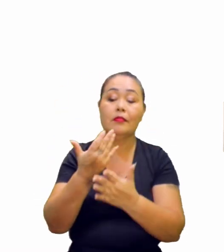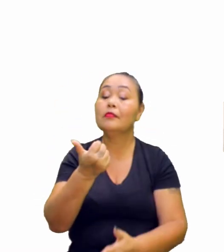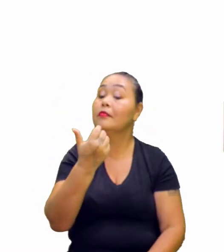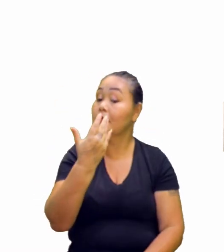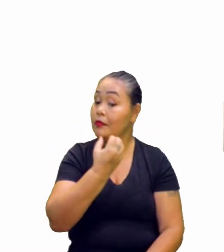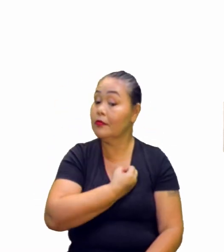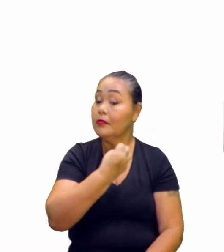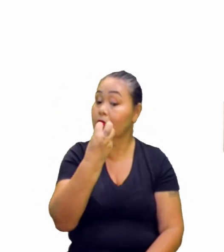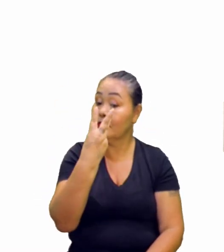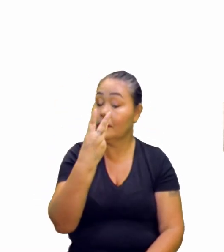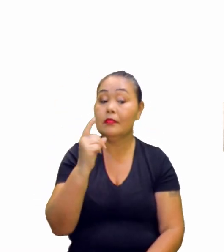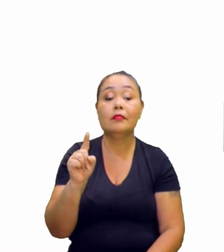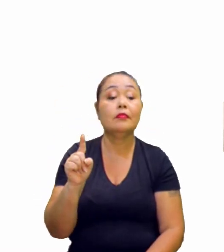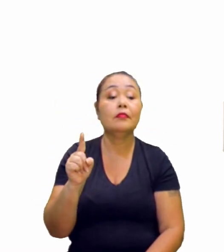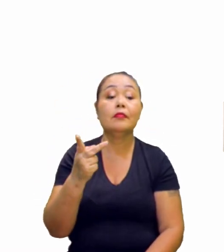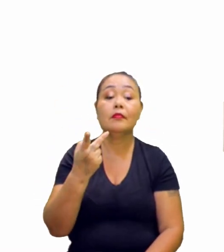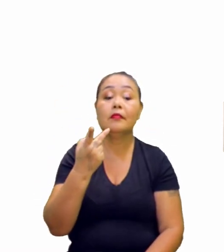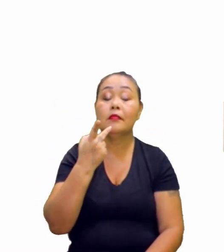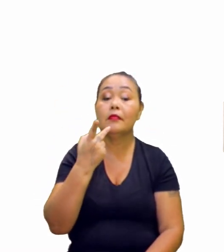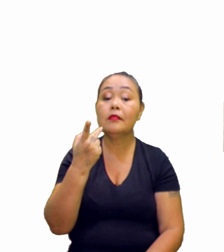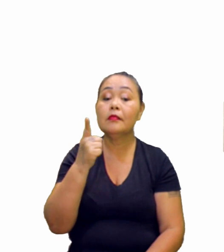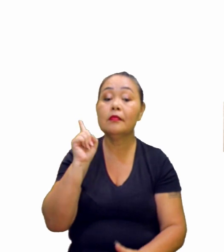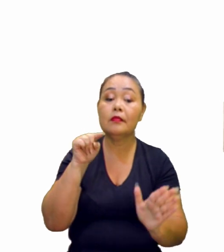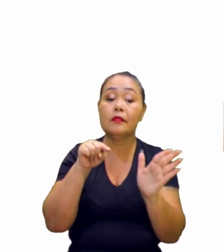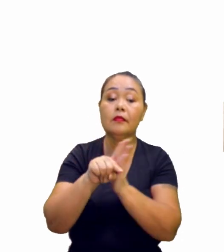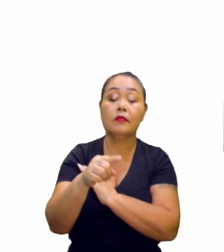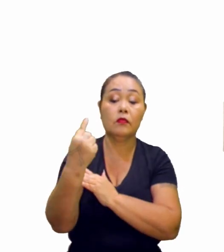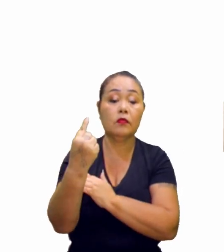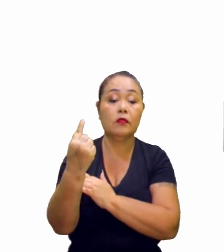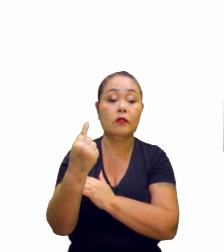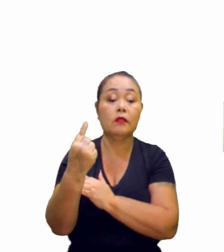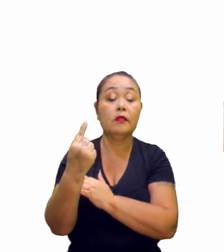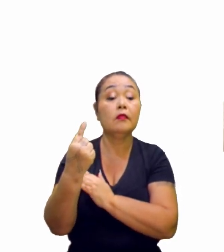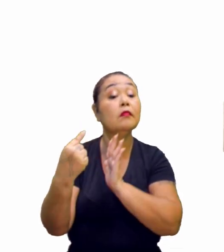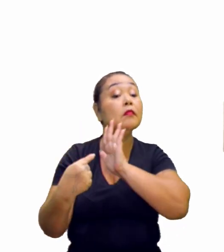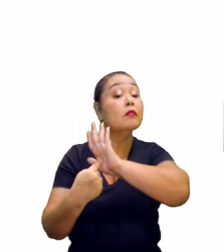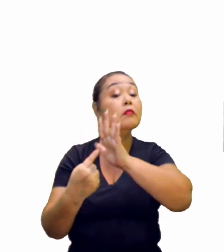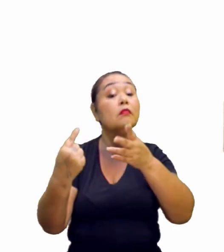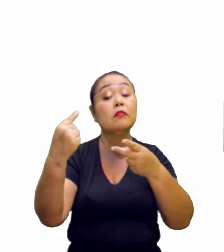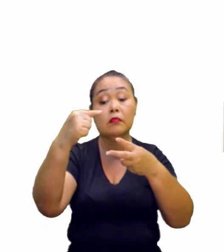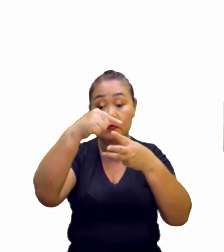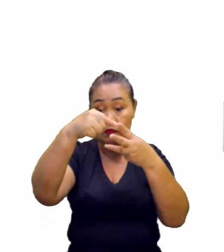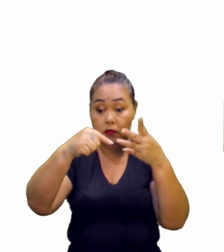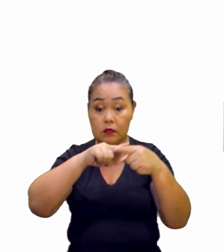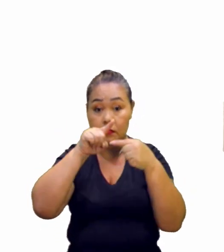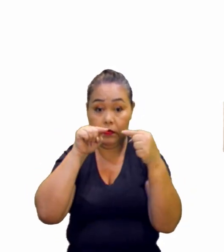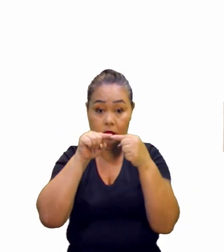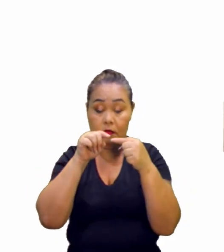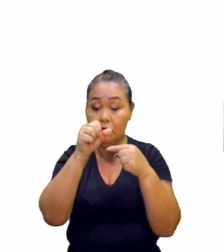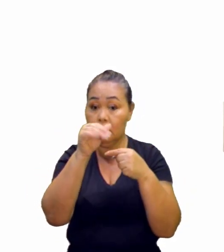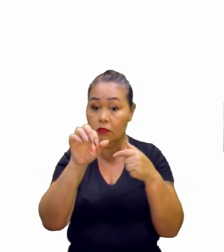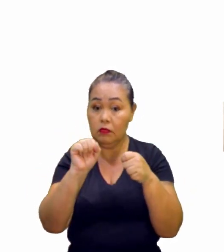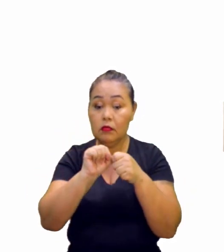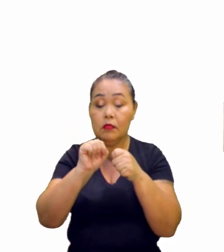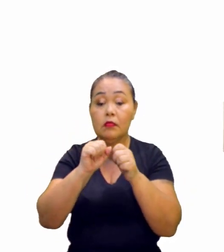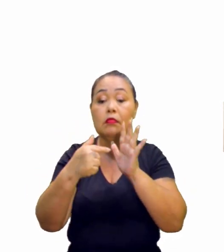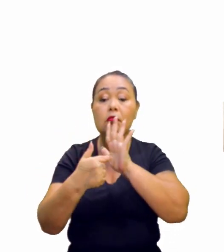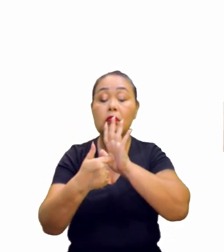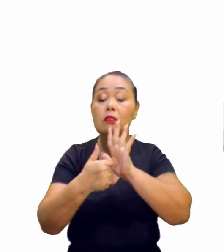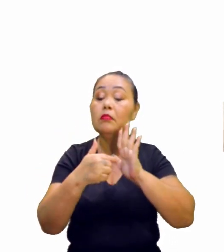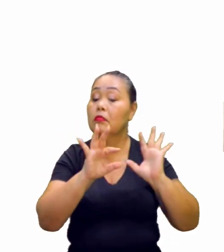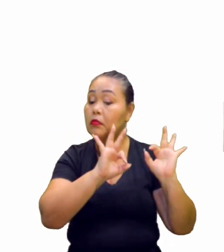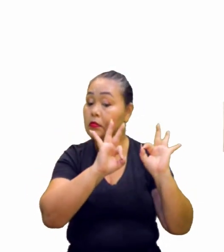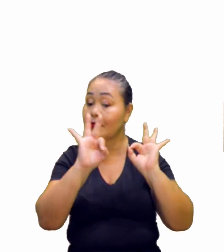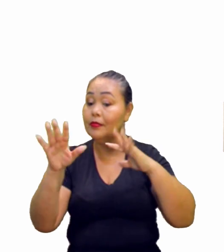né? Então diz o seguinte, a questão número 1. Apresente 3 objetivos dos SAFs